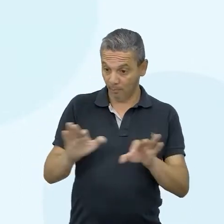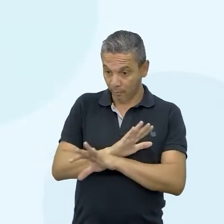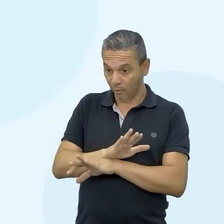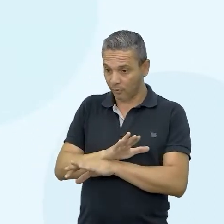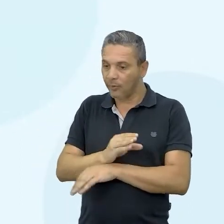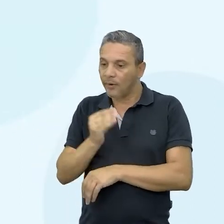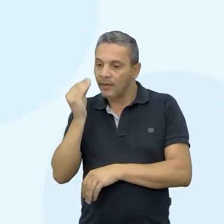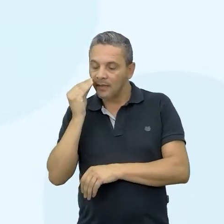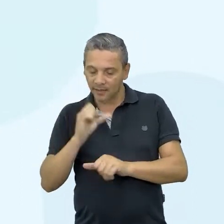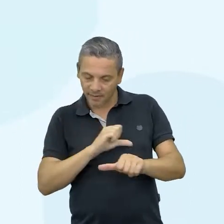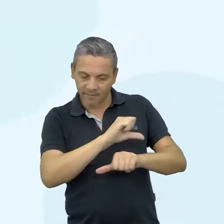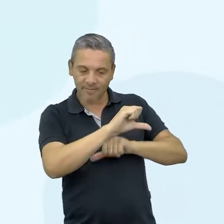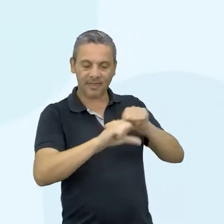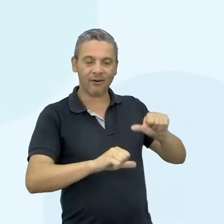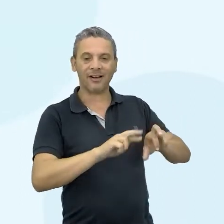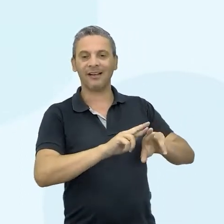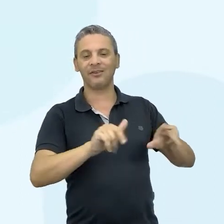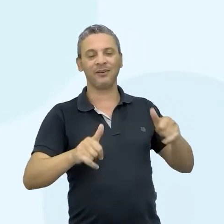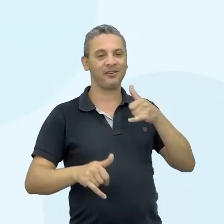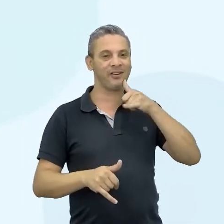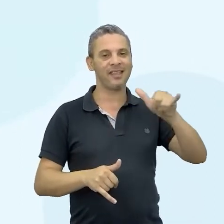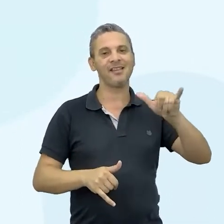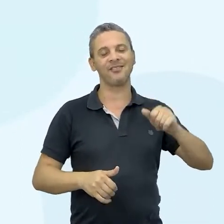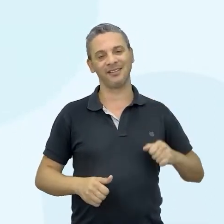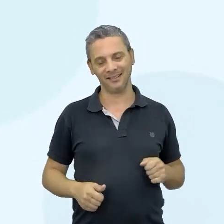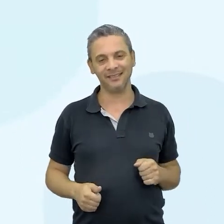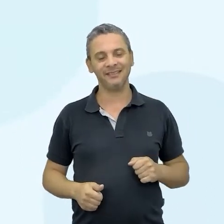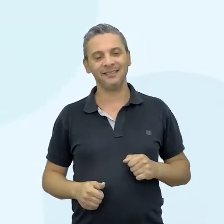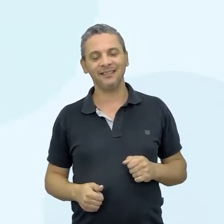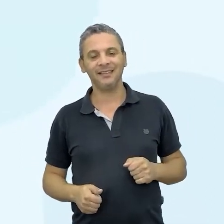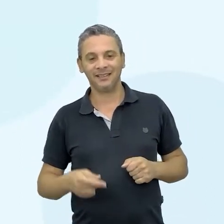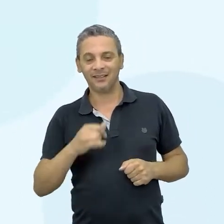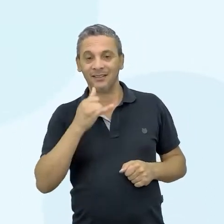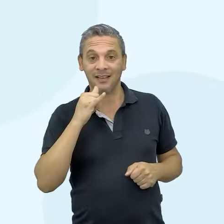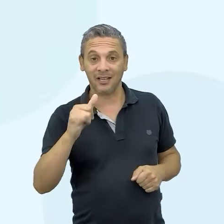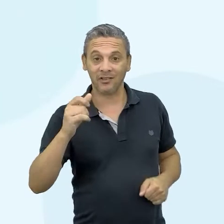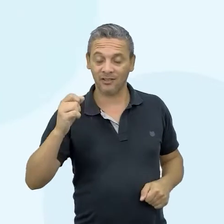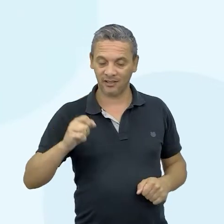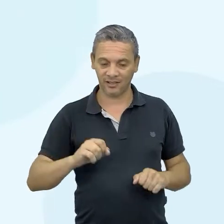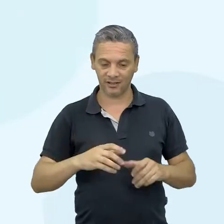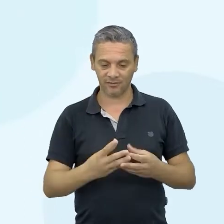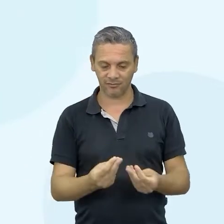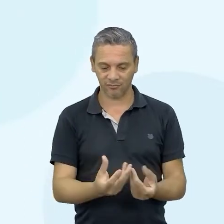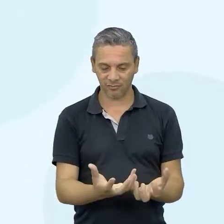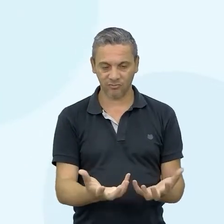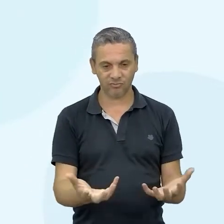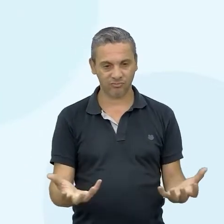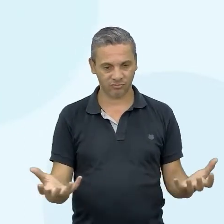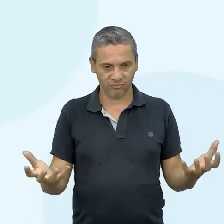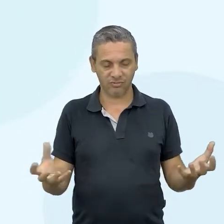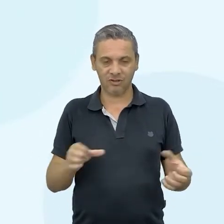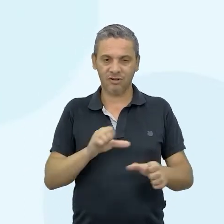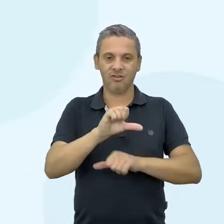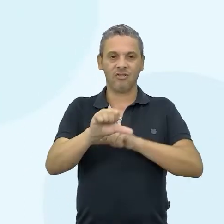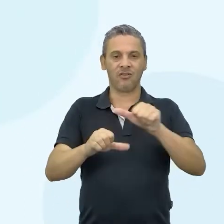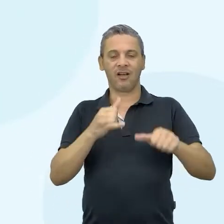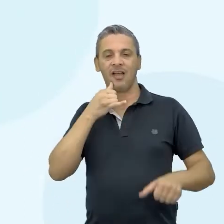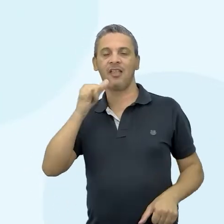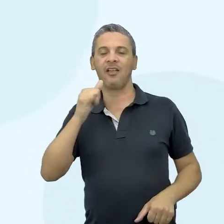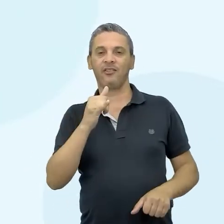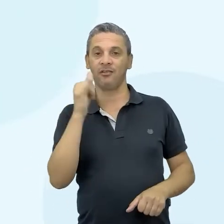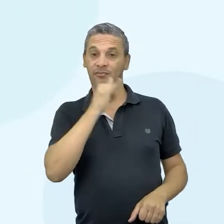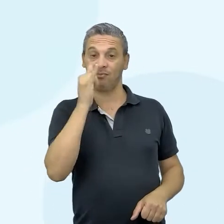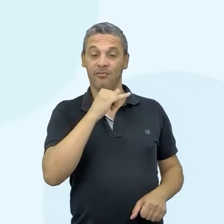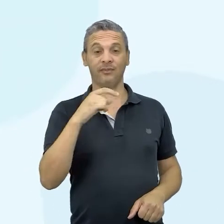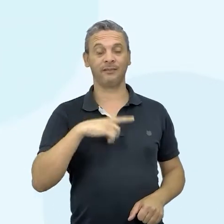tentar transformar numa outra. A gente quer então aqui pegar a energia do solo, o calor do solo e transformar em eletricidade,